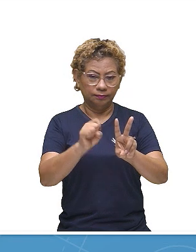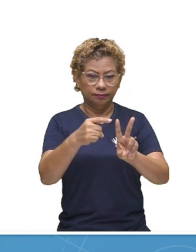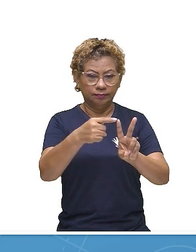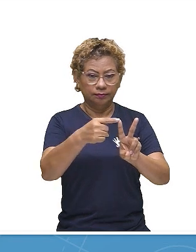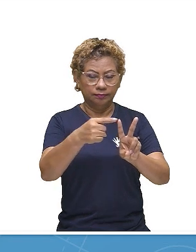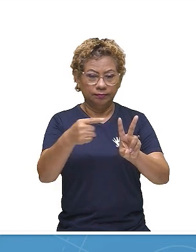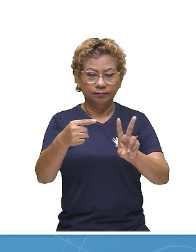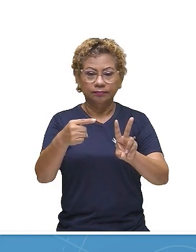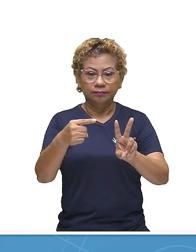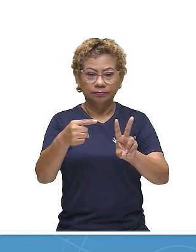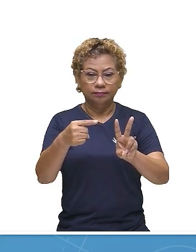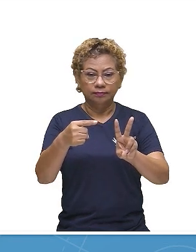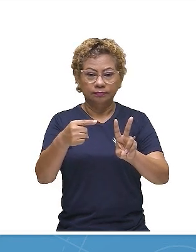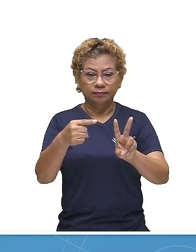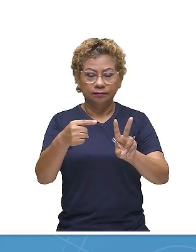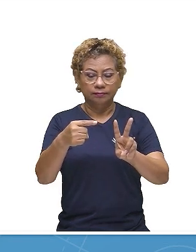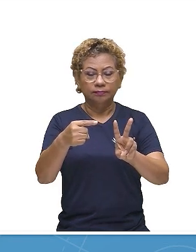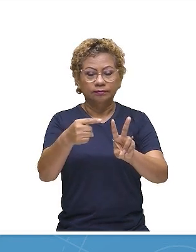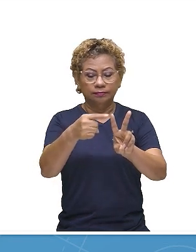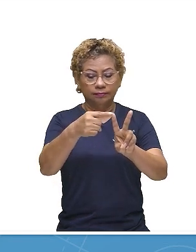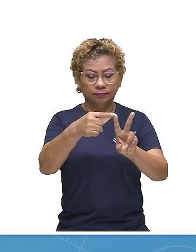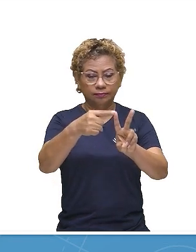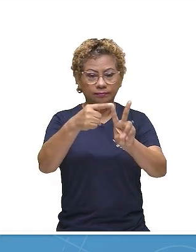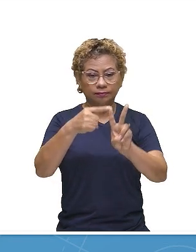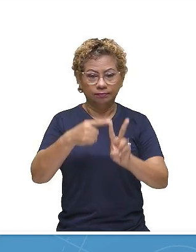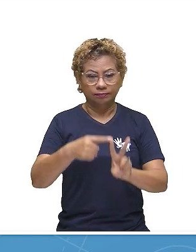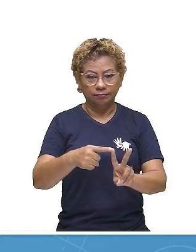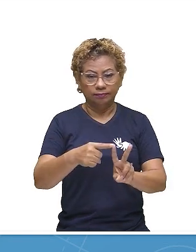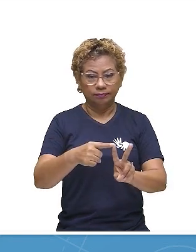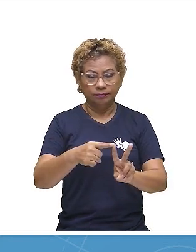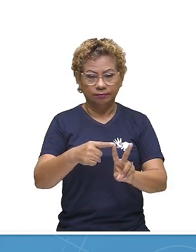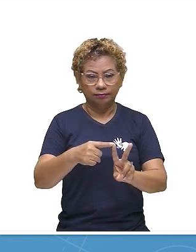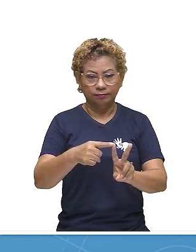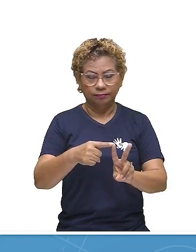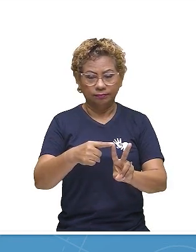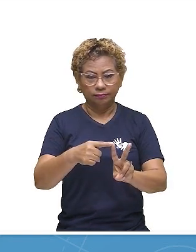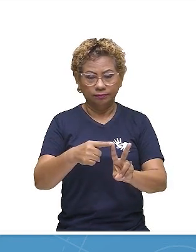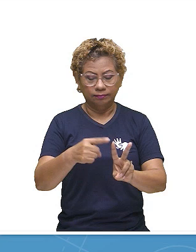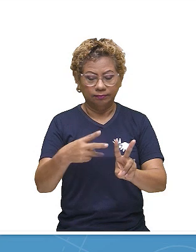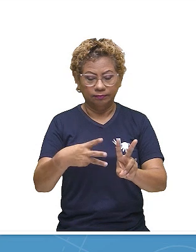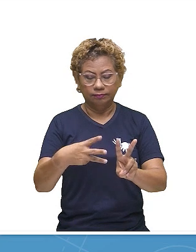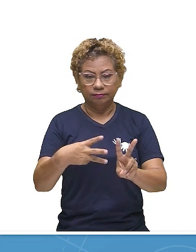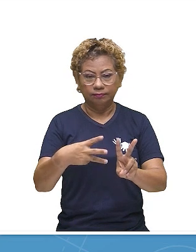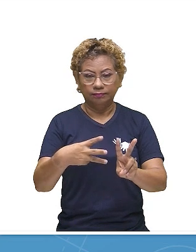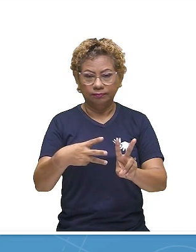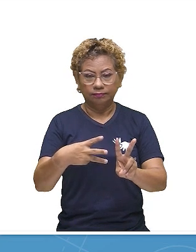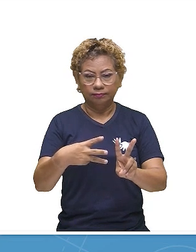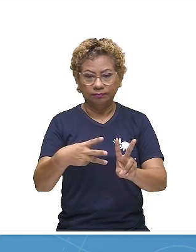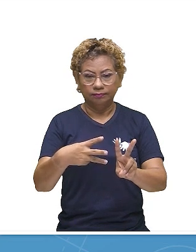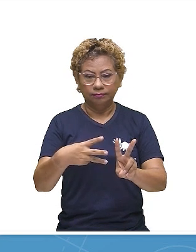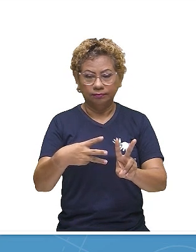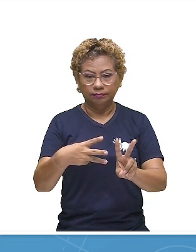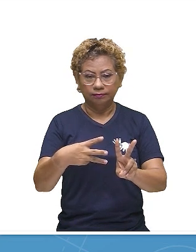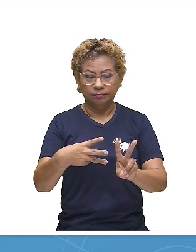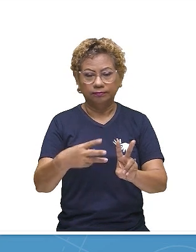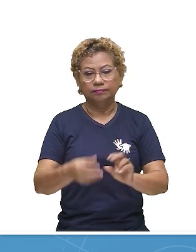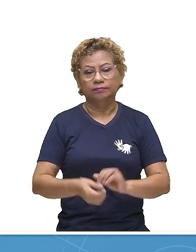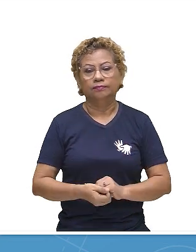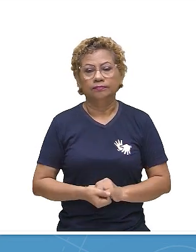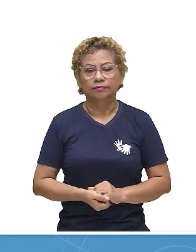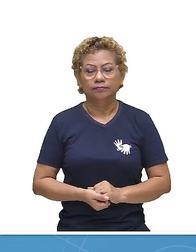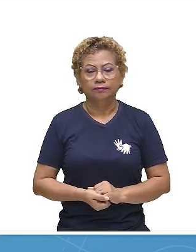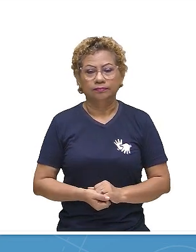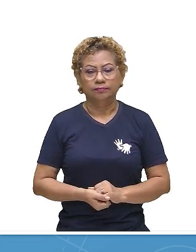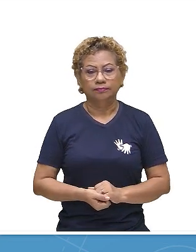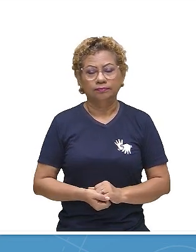sobre raiz de 3, deixa eu digitar esse 3 aqui que ele ficou raiz de 3,